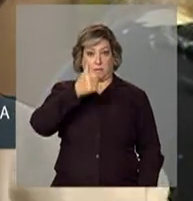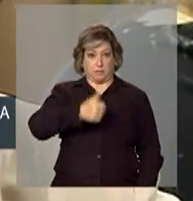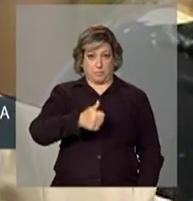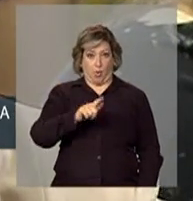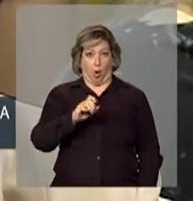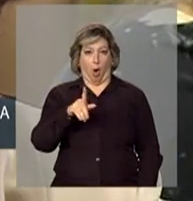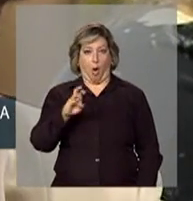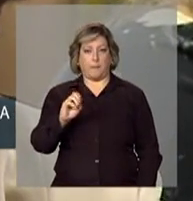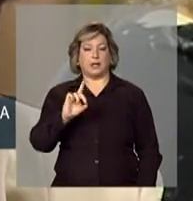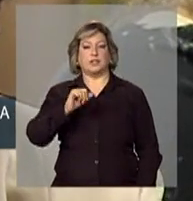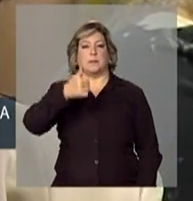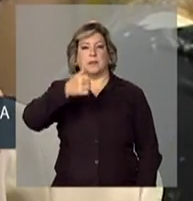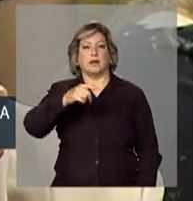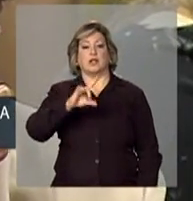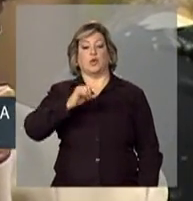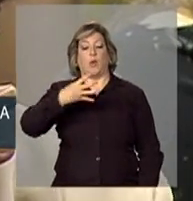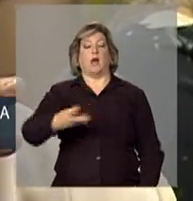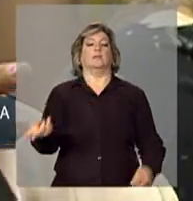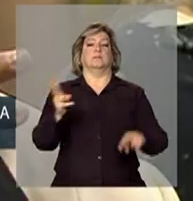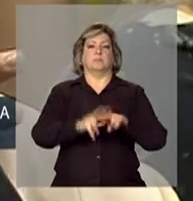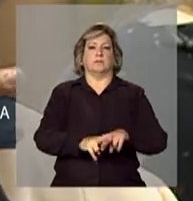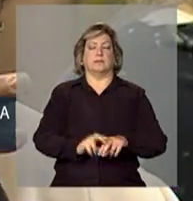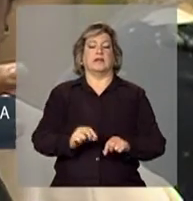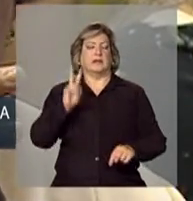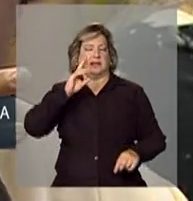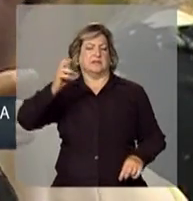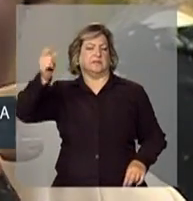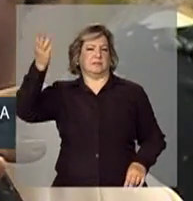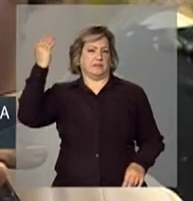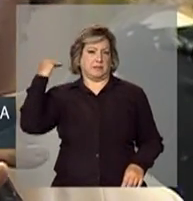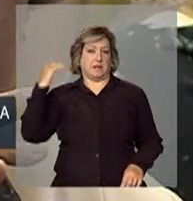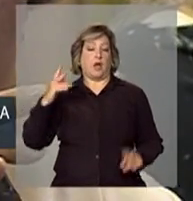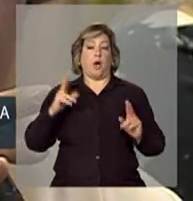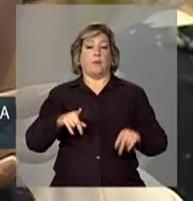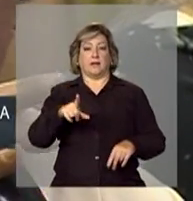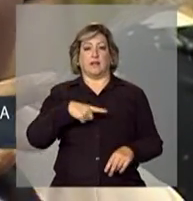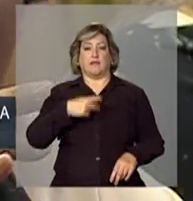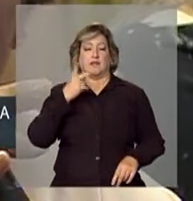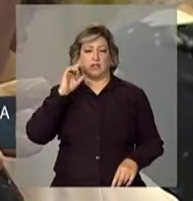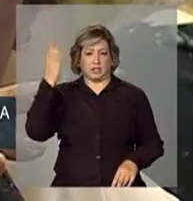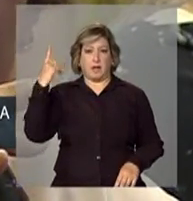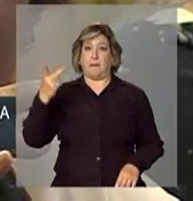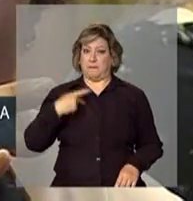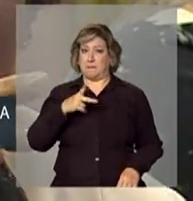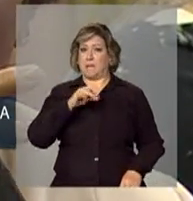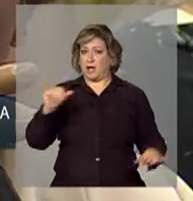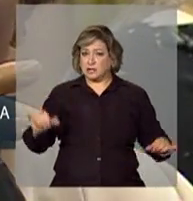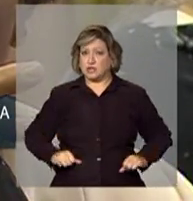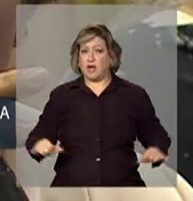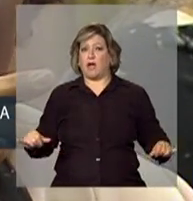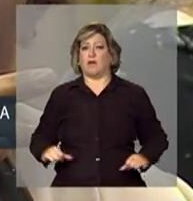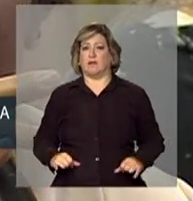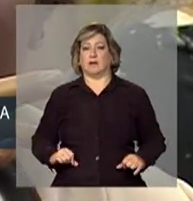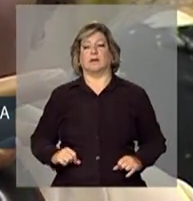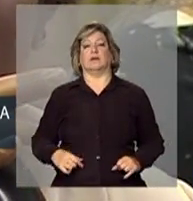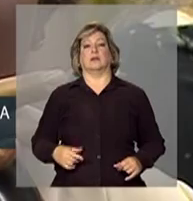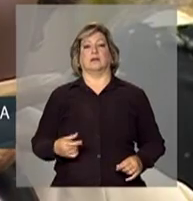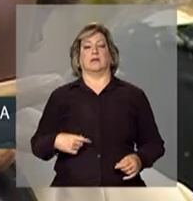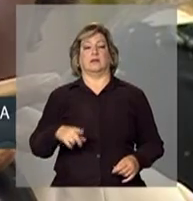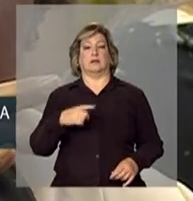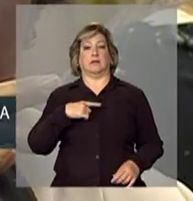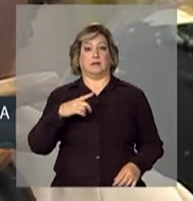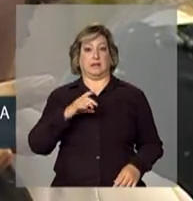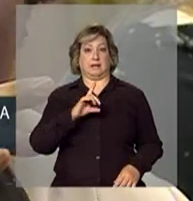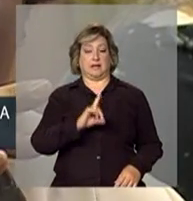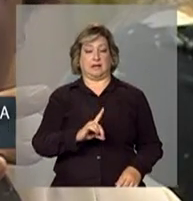E como a senhora colocou aí, que já existia tortura. Meu pai foi torturado, era bem tratado no